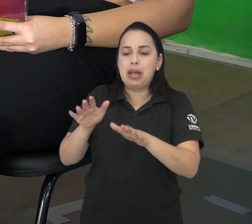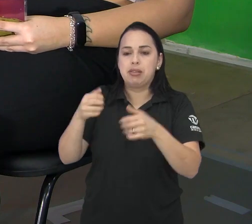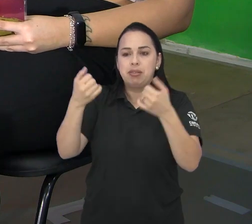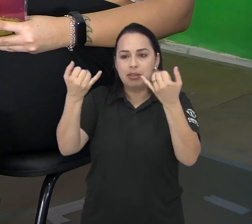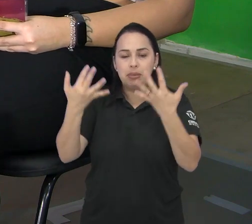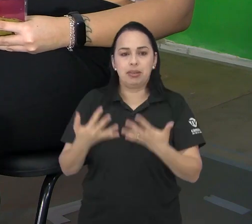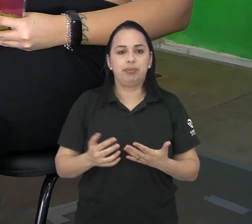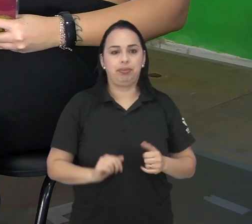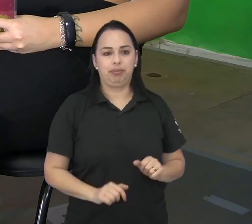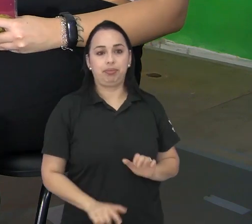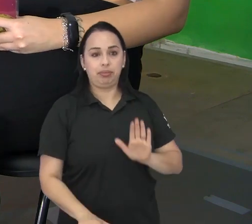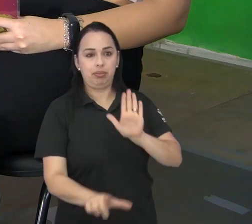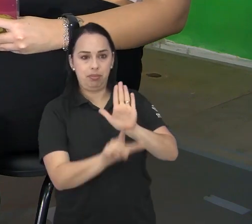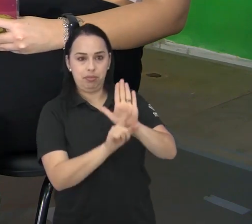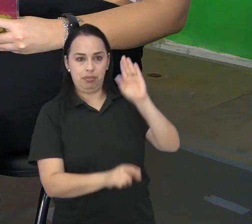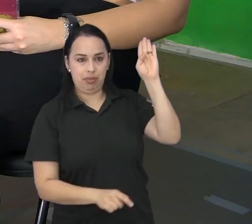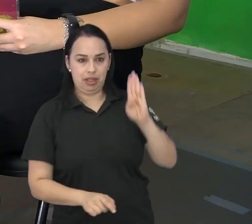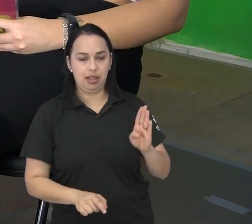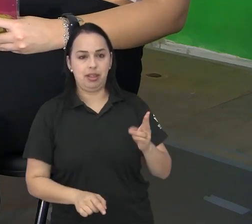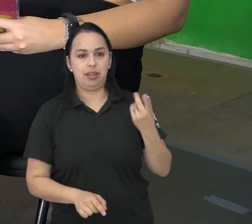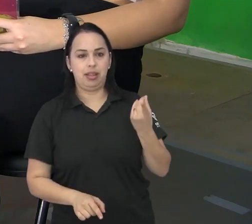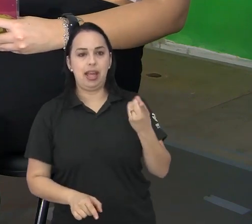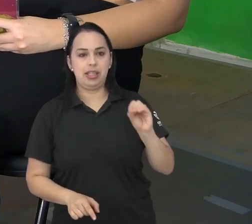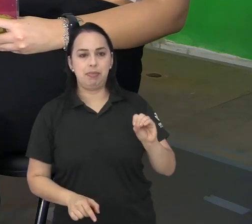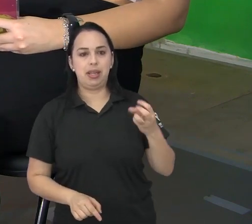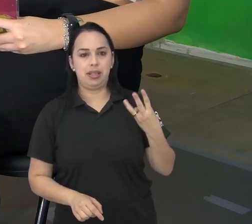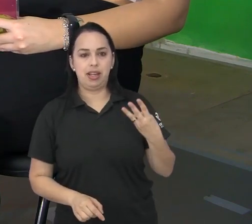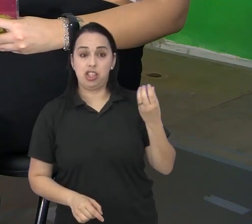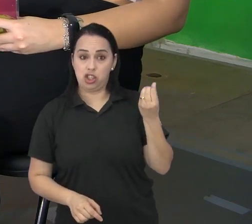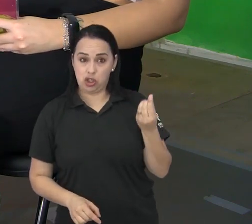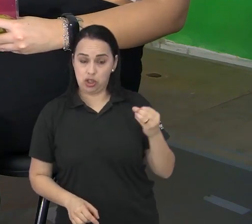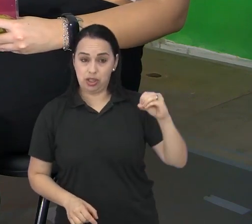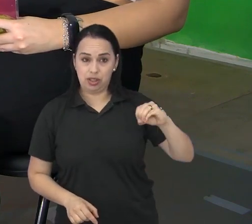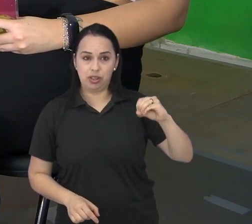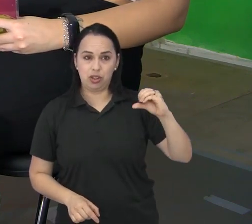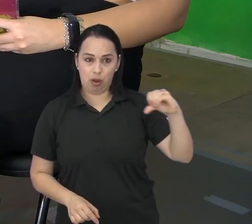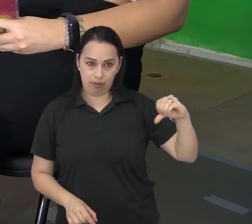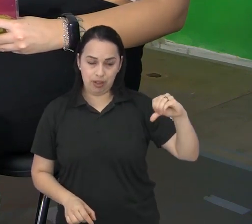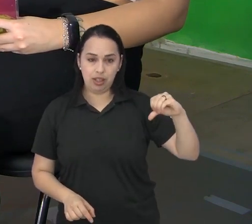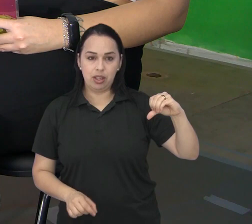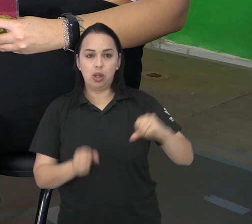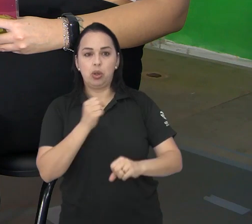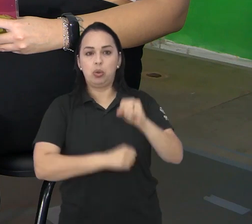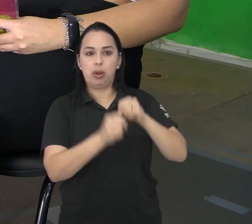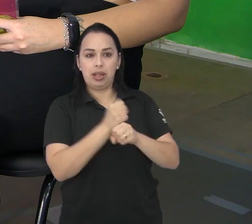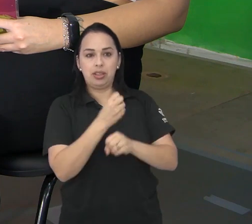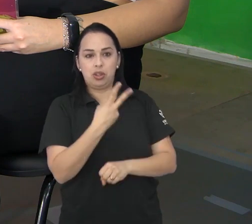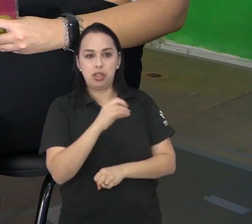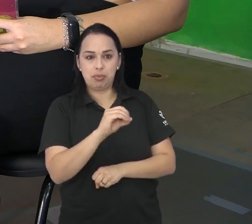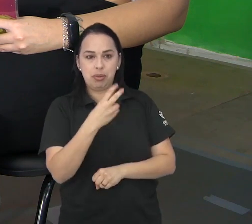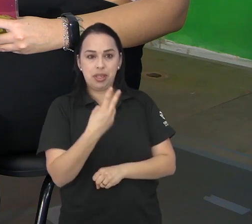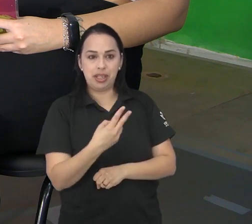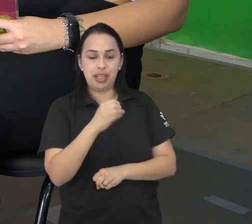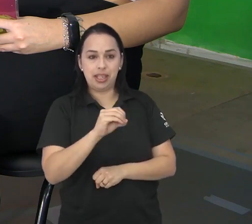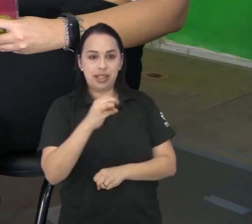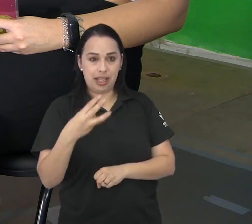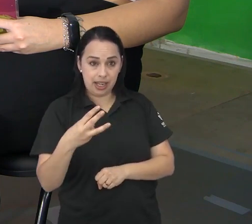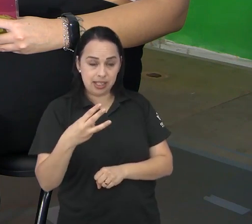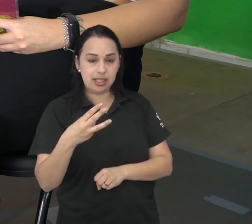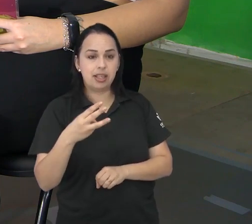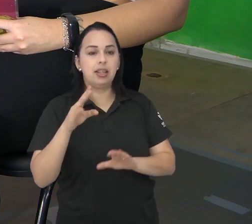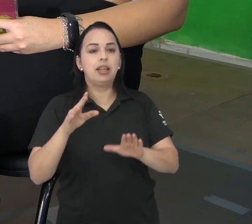a gente tem até uma lei brasileira 10.639, né, de 2003, que torna obrigatório o ensino de